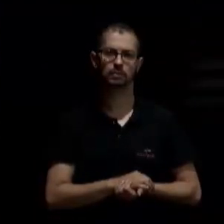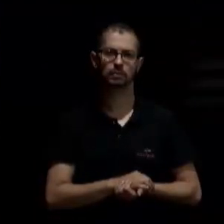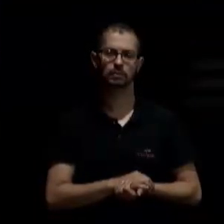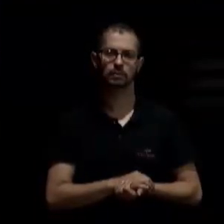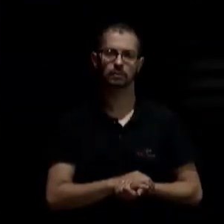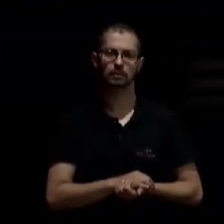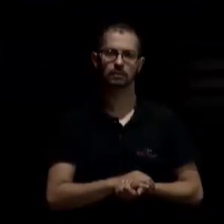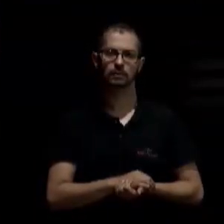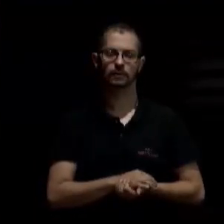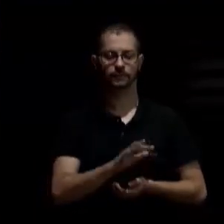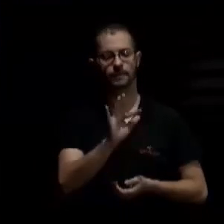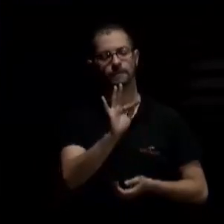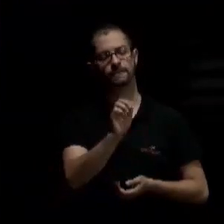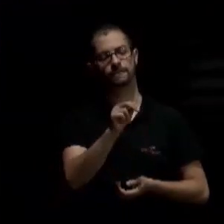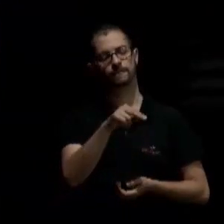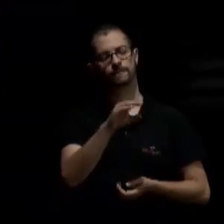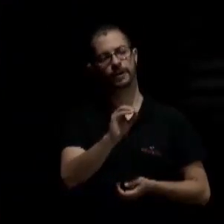Fano e profano.